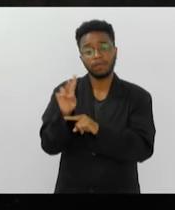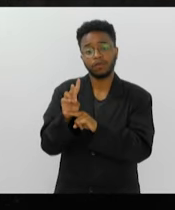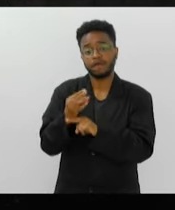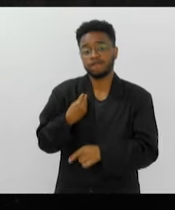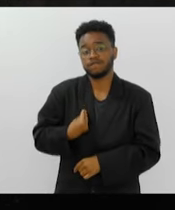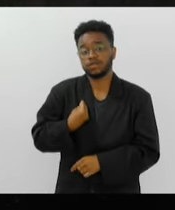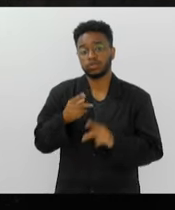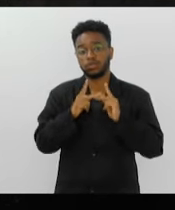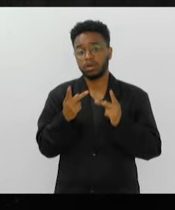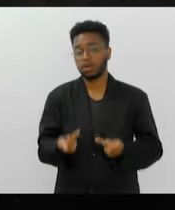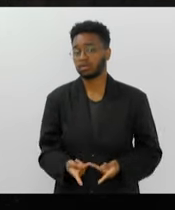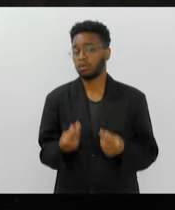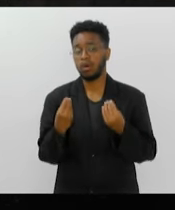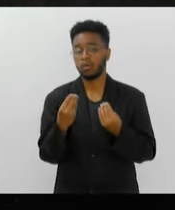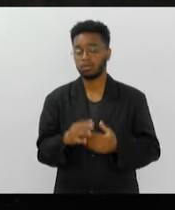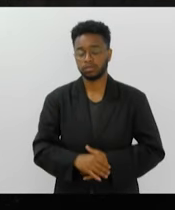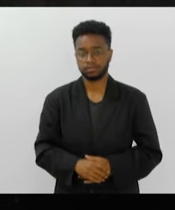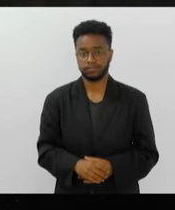vida